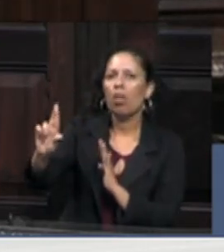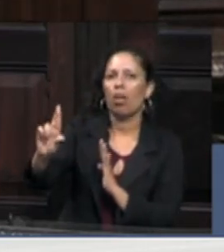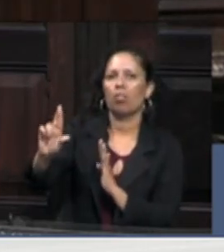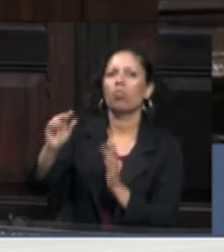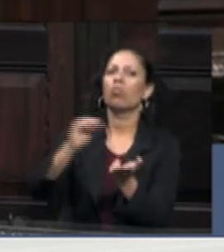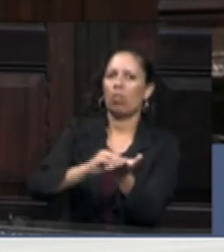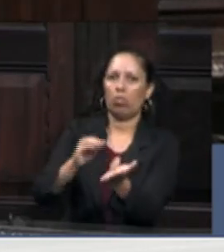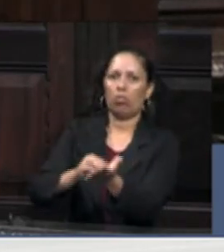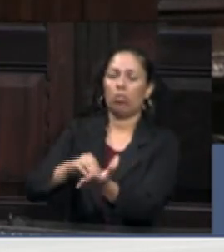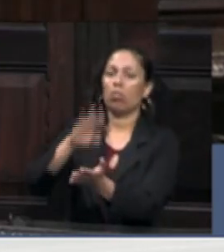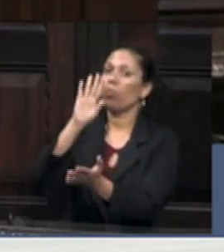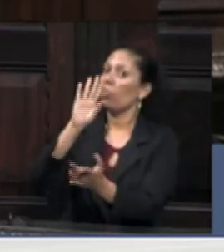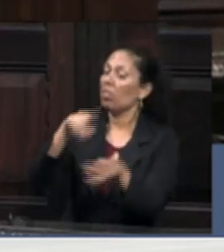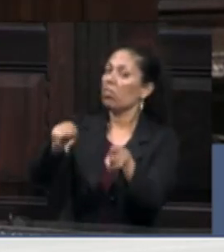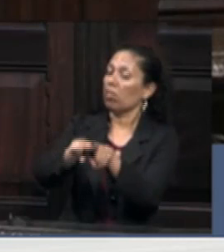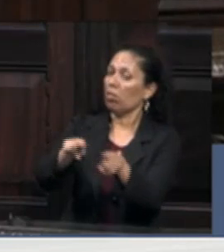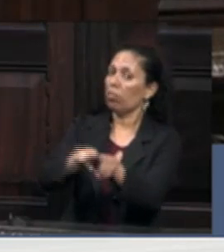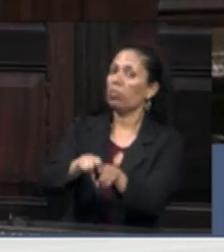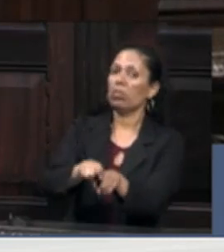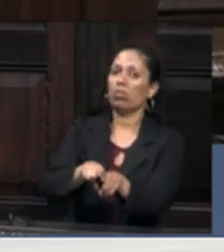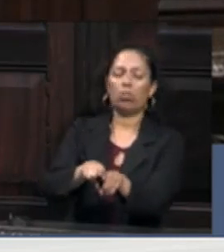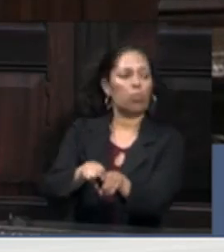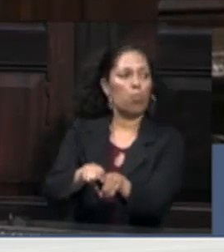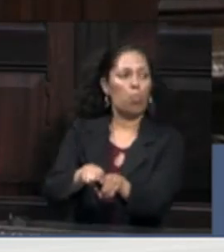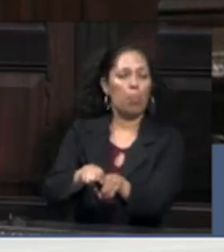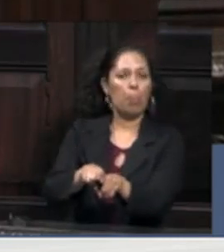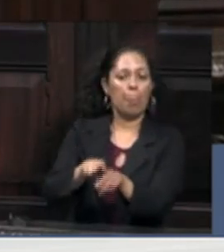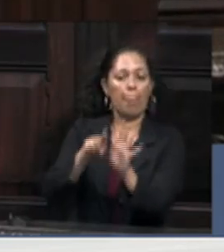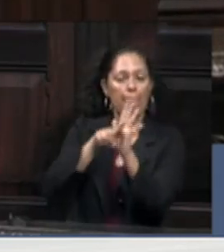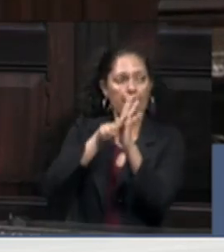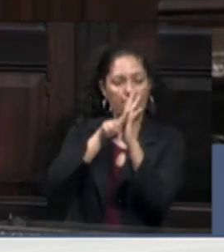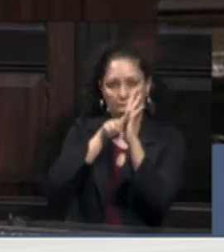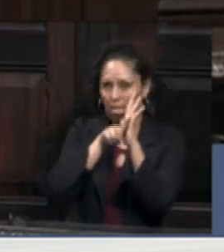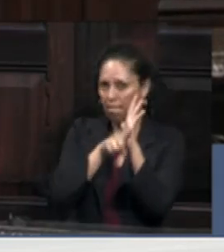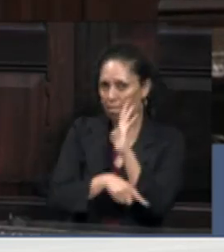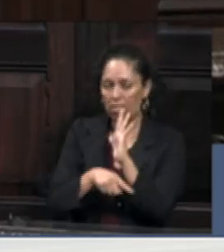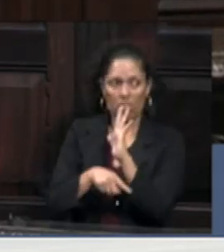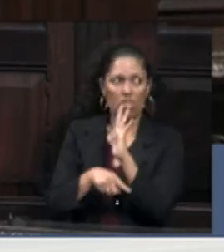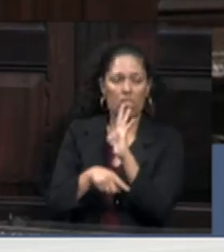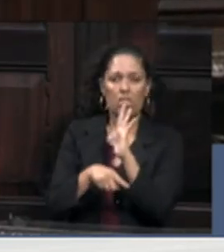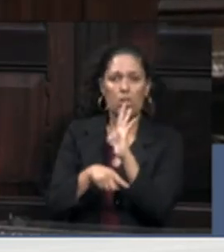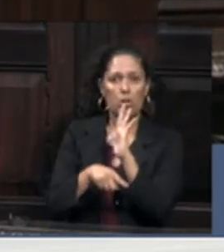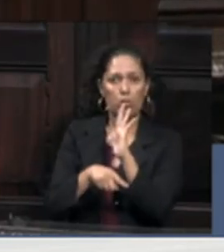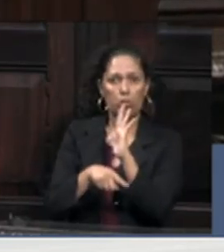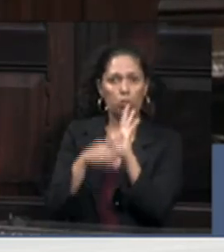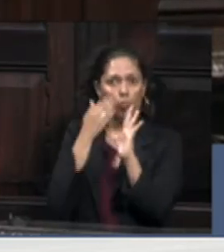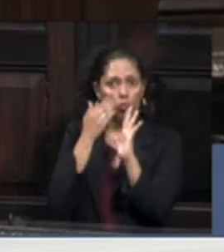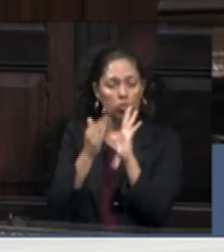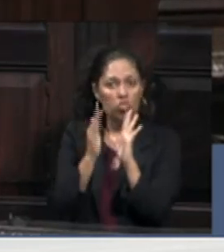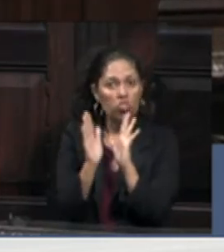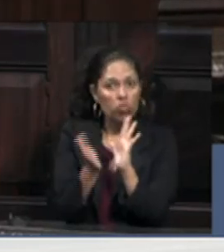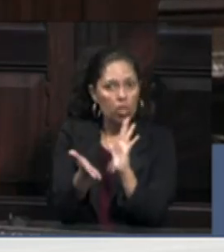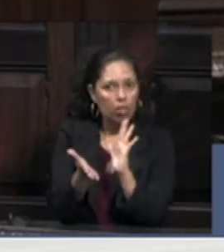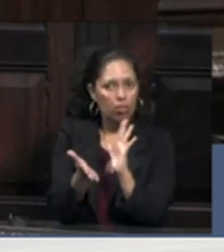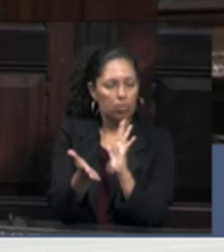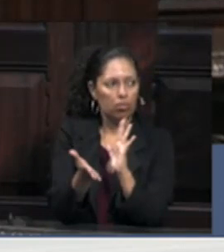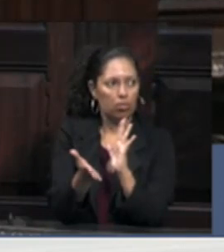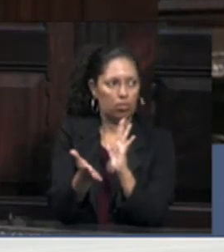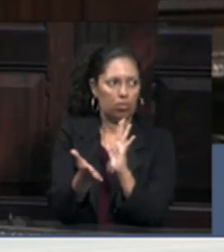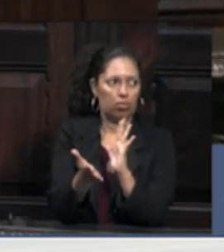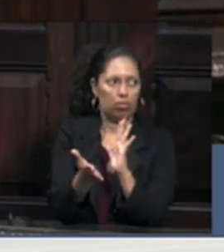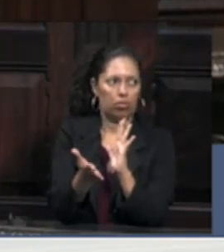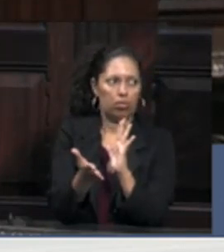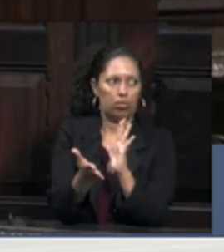acrescentar que a este rombo, a este déficit já programado, já constante na